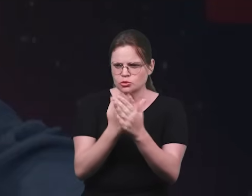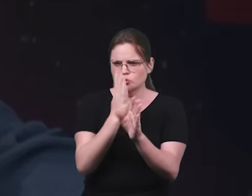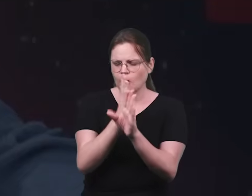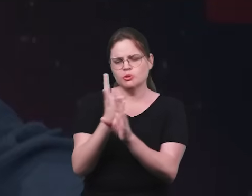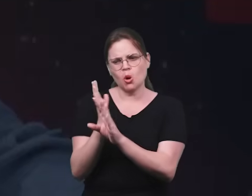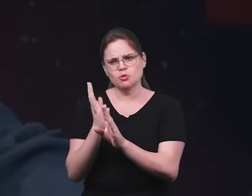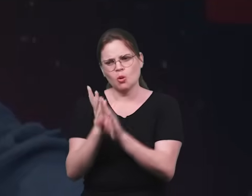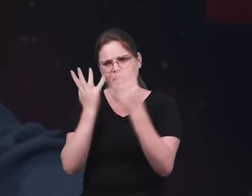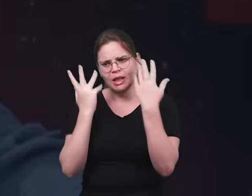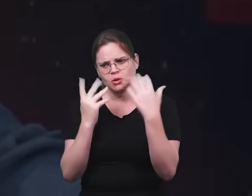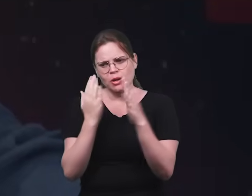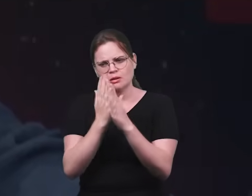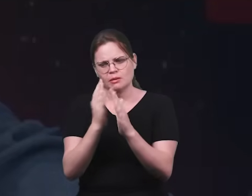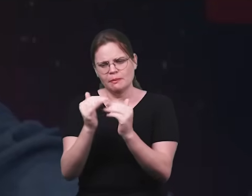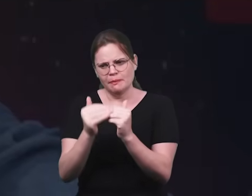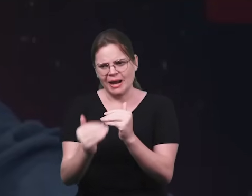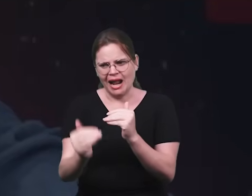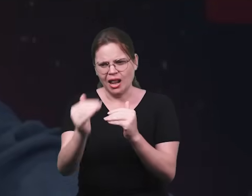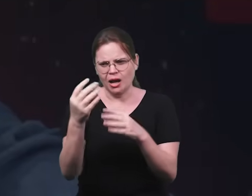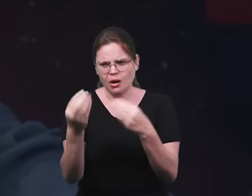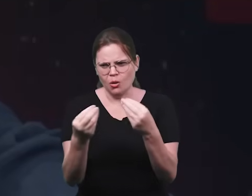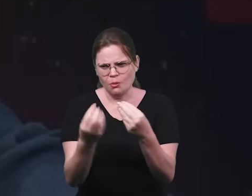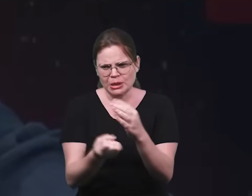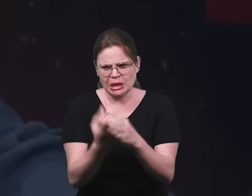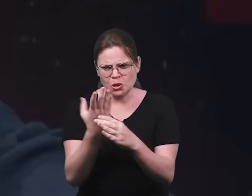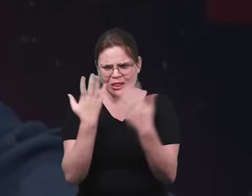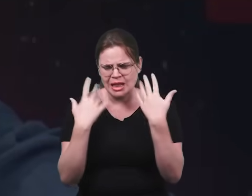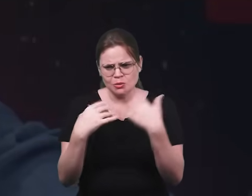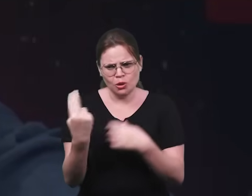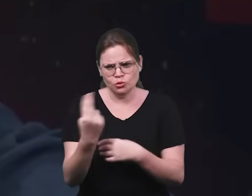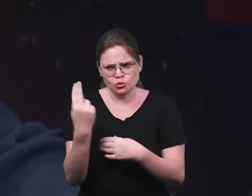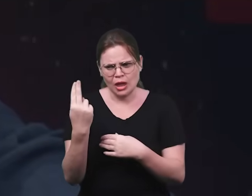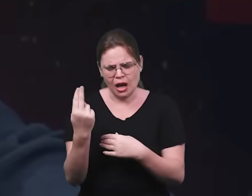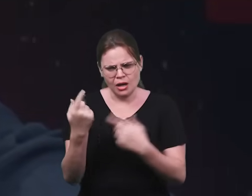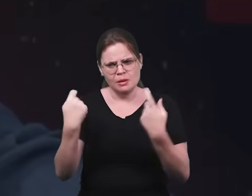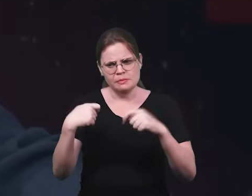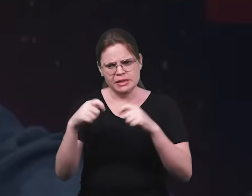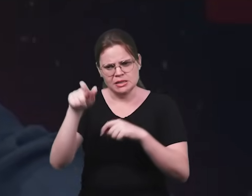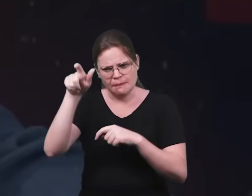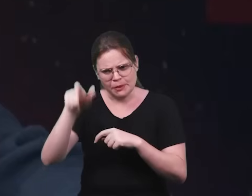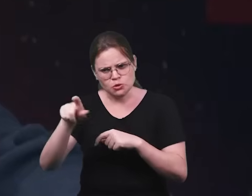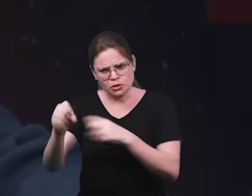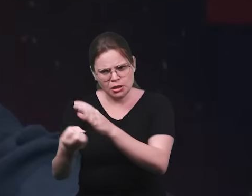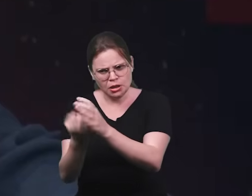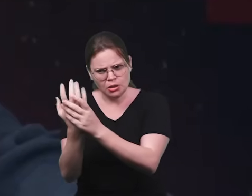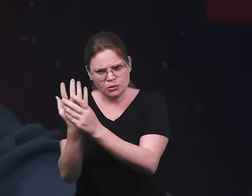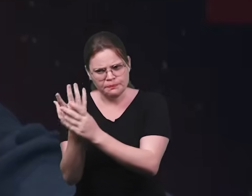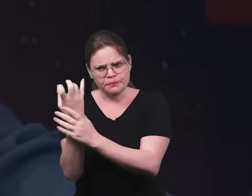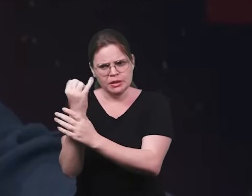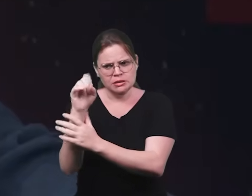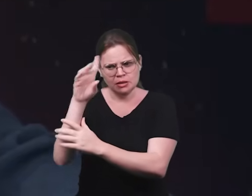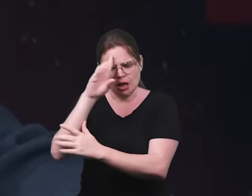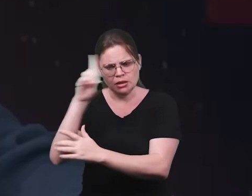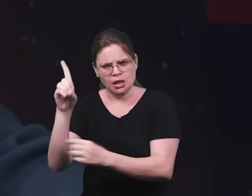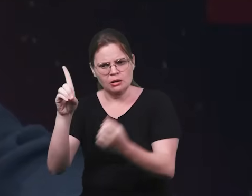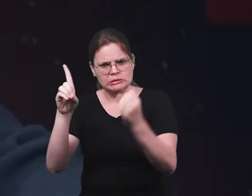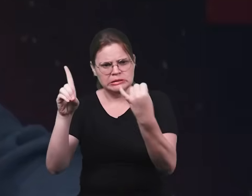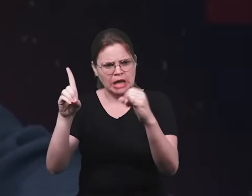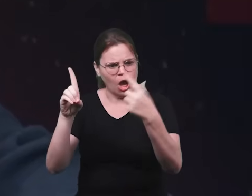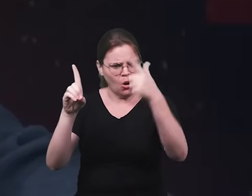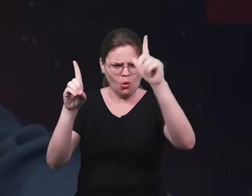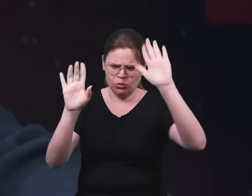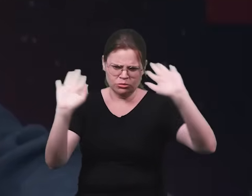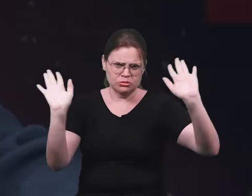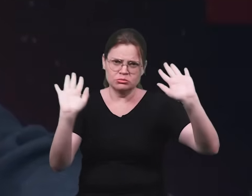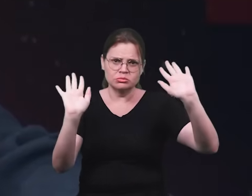possível com um criador, né? Do ponto de vista científico, se esse criador vai ser fulano, beltrano, ciclano, é outra coisa. Mas quando você